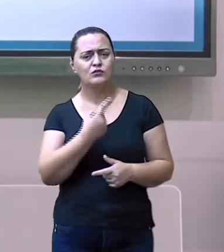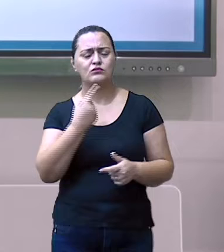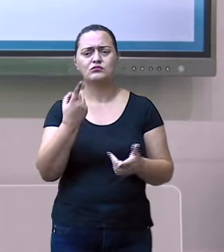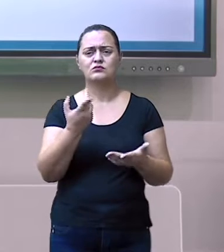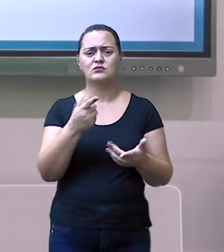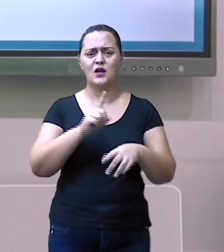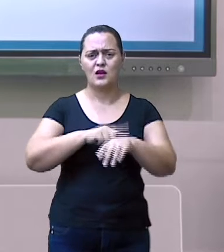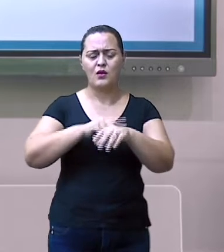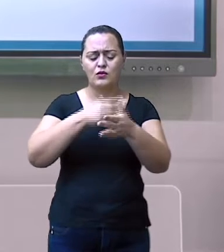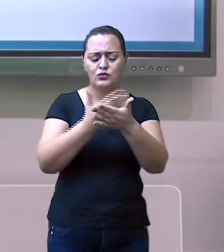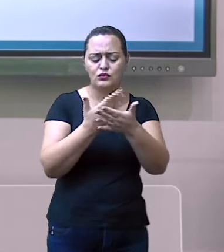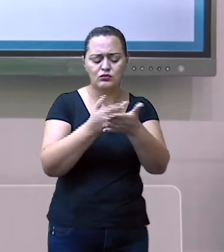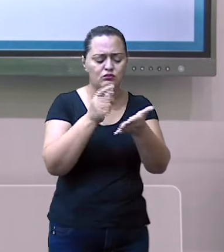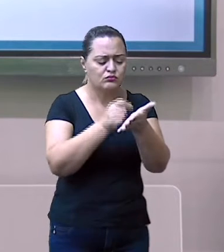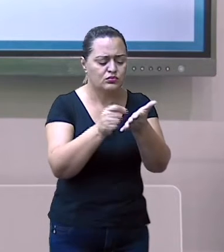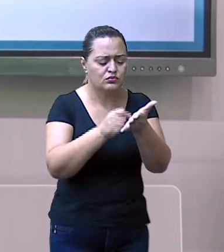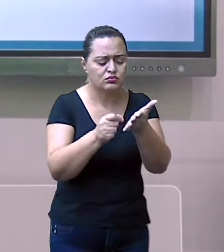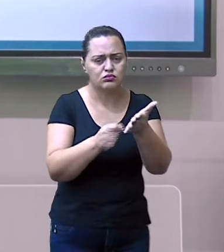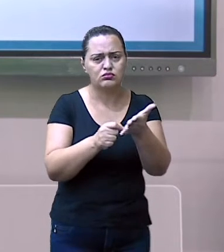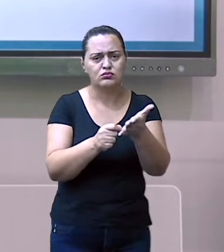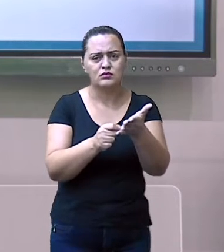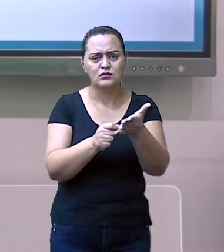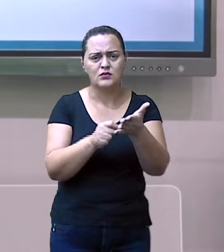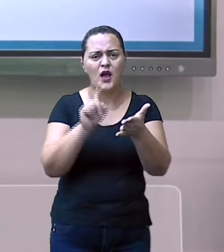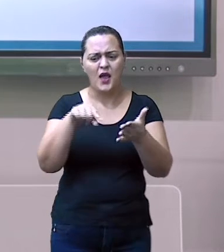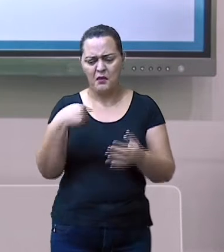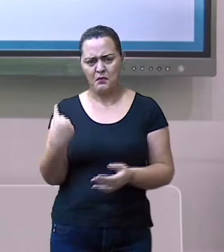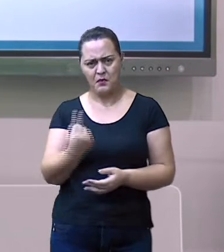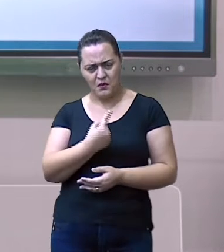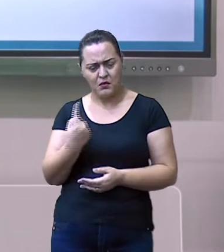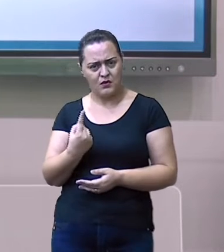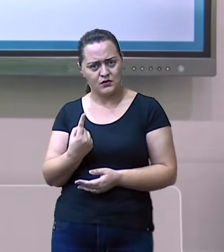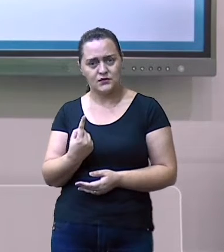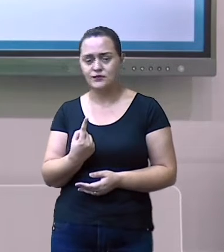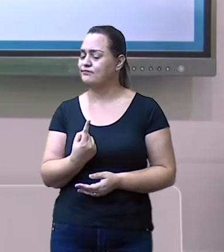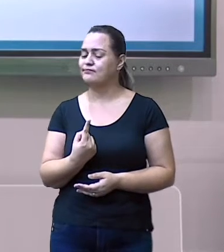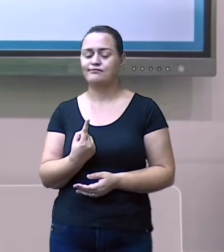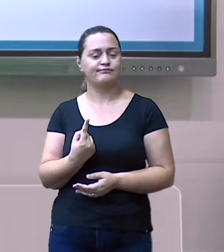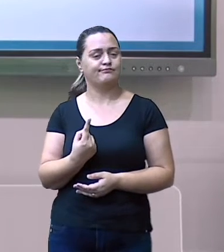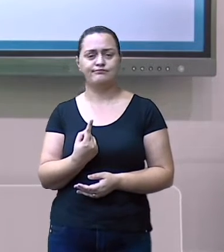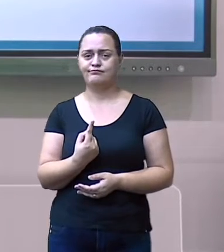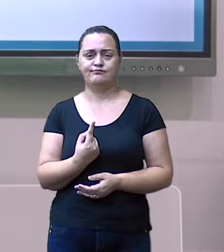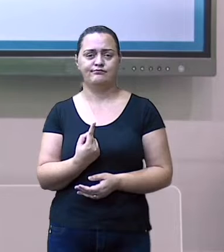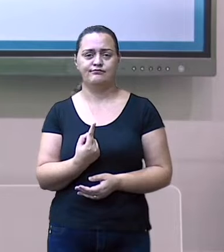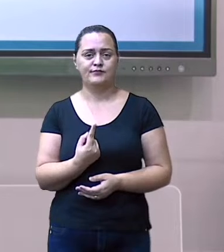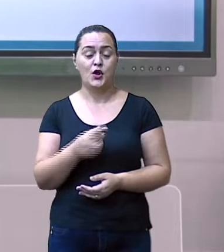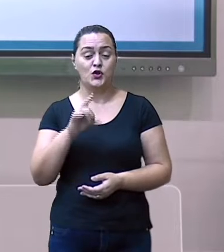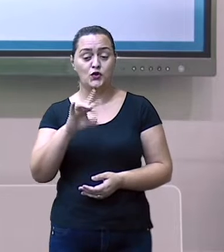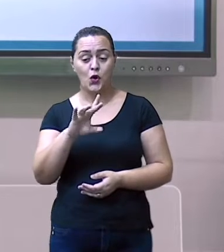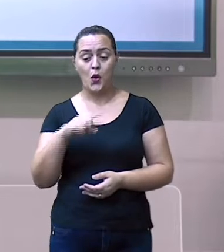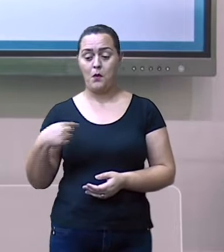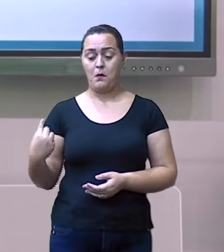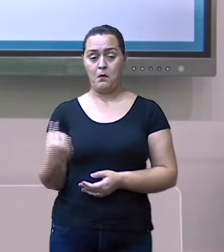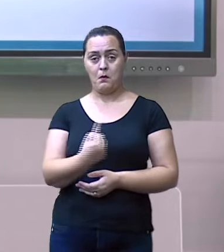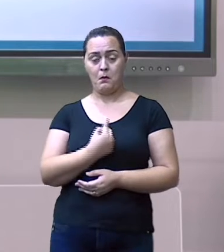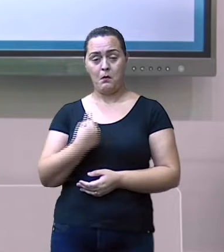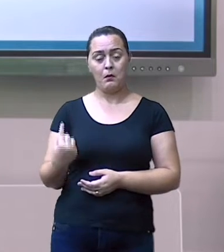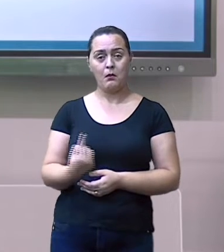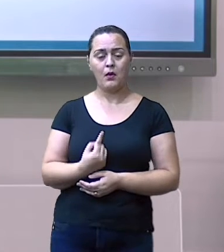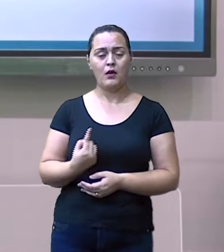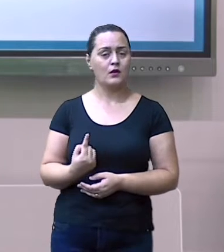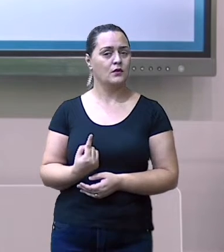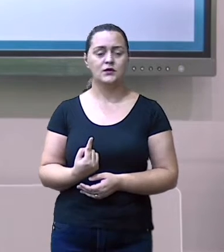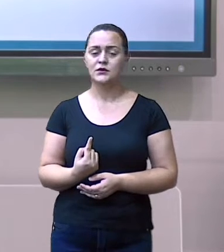posso dizer que não. Nós não escrevemos textos, por exemplo, para nós. Se fosse apenas para nós, não